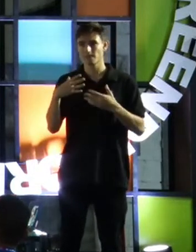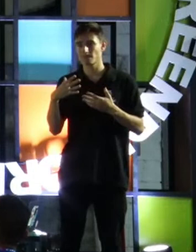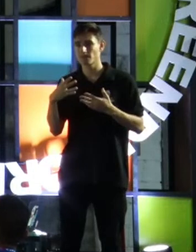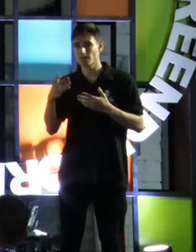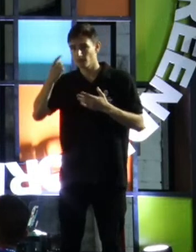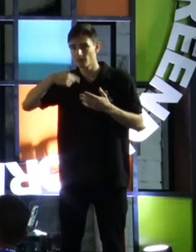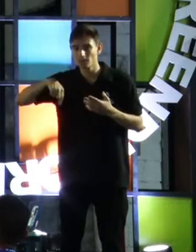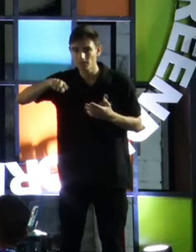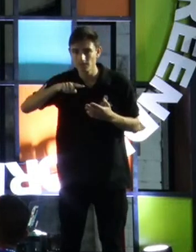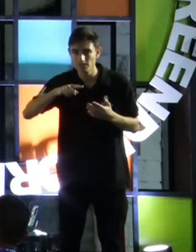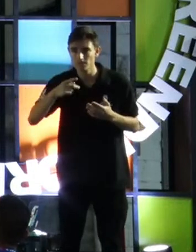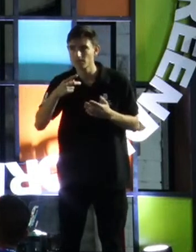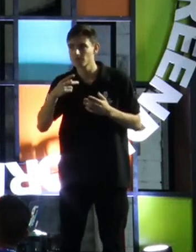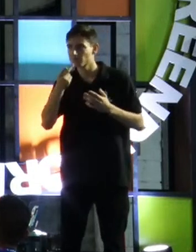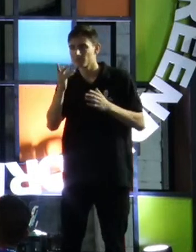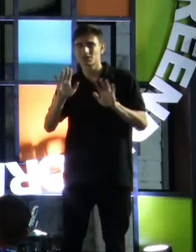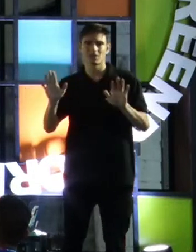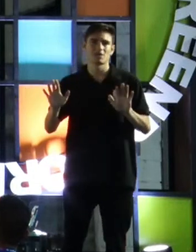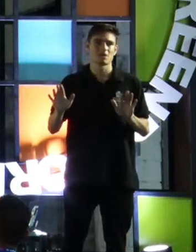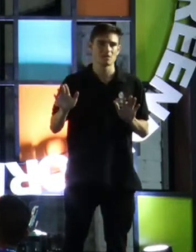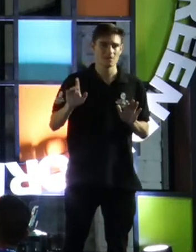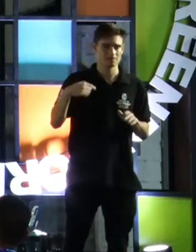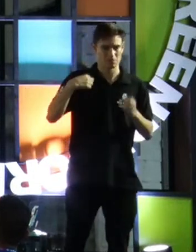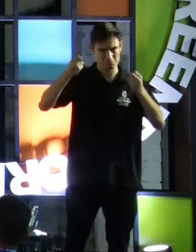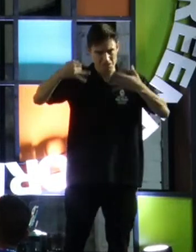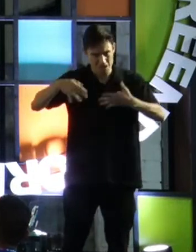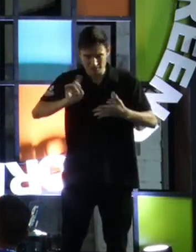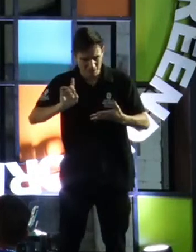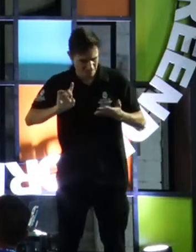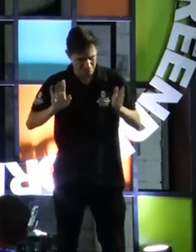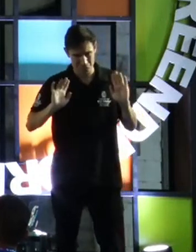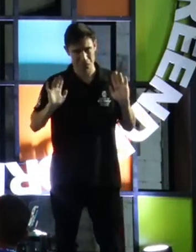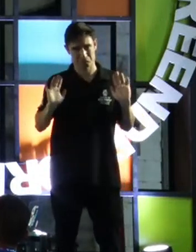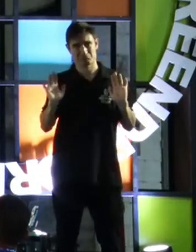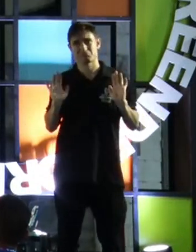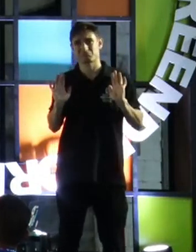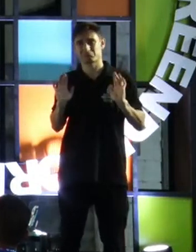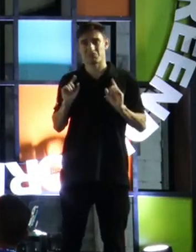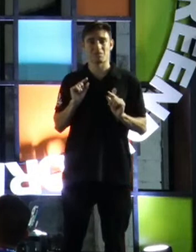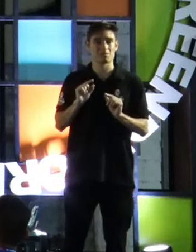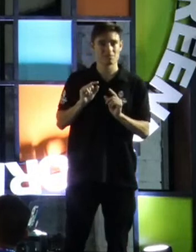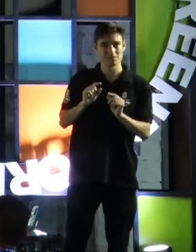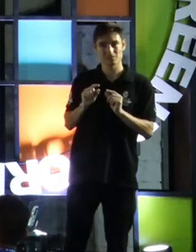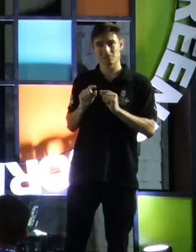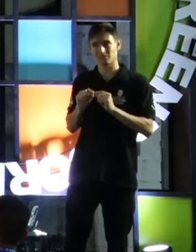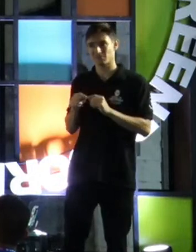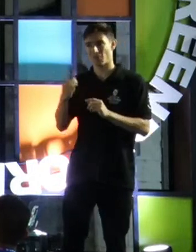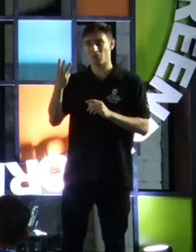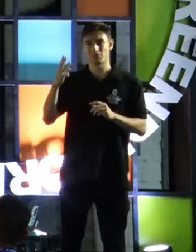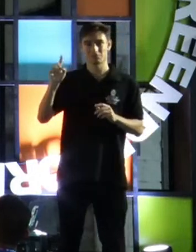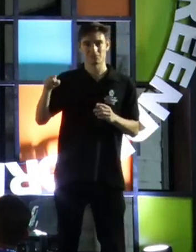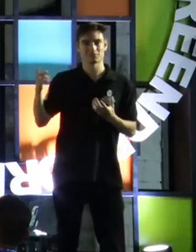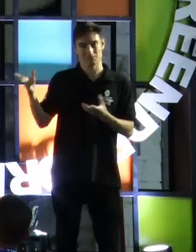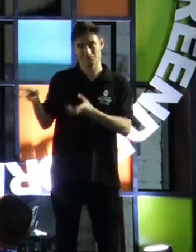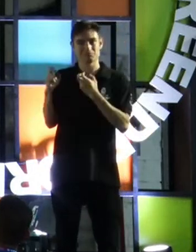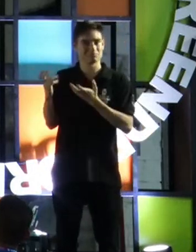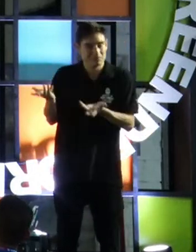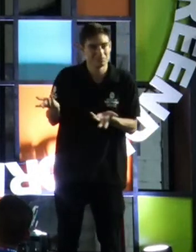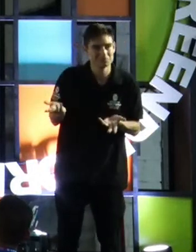que ele, depois ele se desdisse. Ele disse, não queria dizer isso não, não sei o quê. O Henrique Tudinho deve ter perdido 1 trilhão aí, só nessa frase que ele